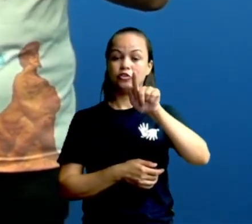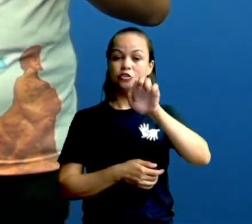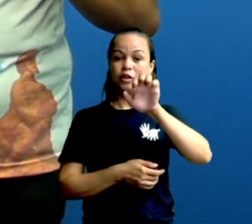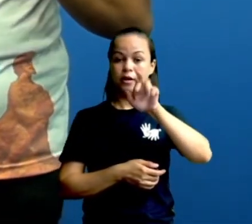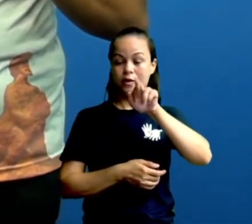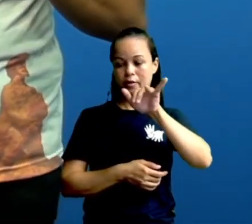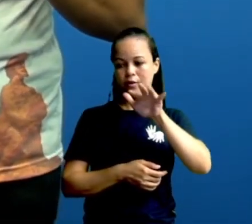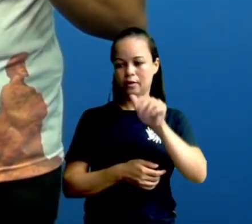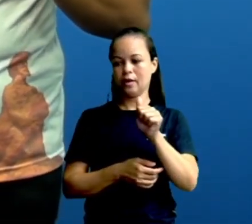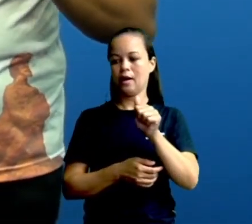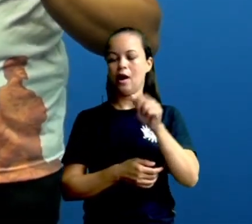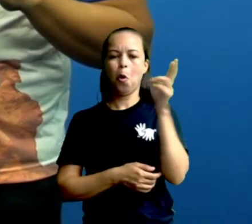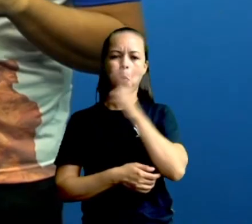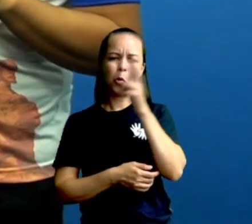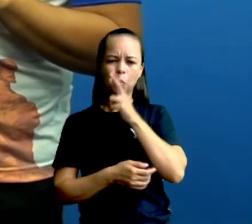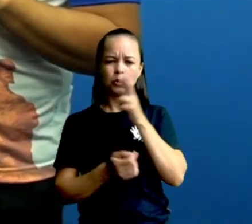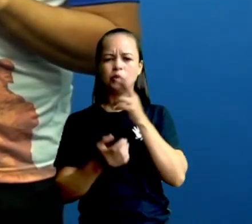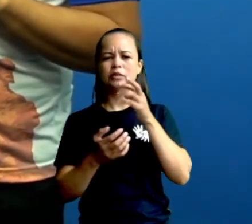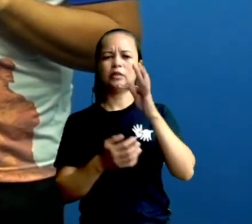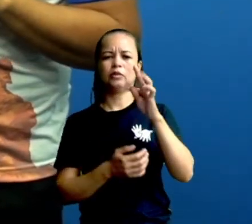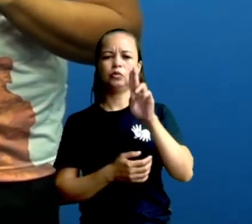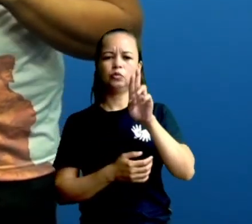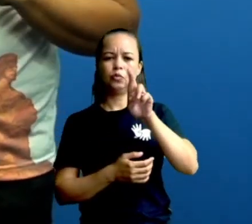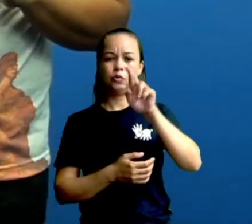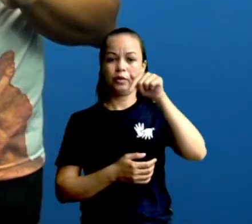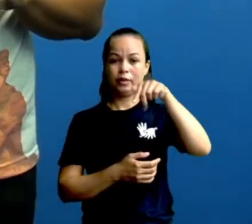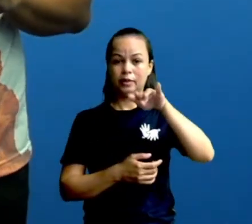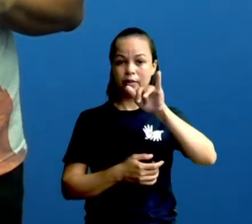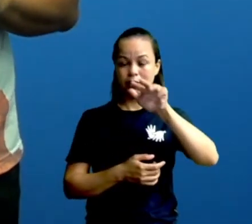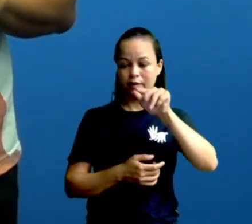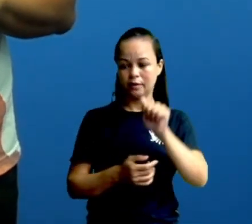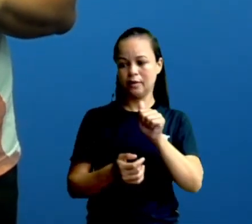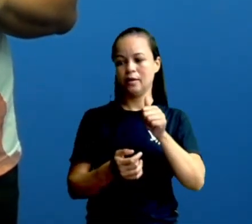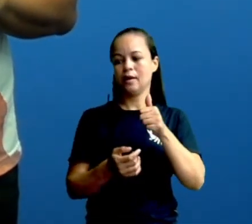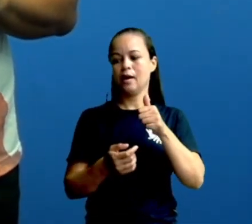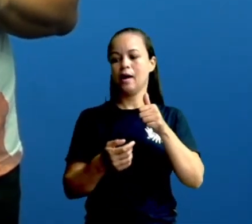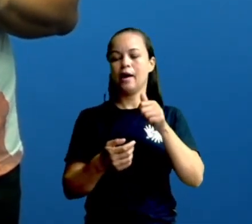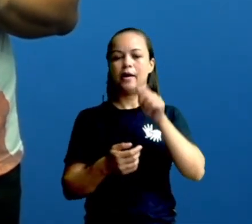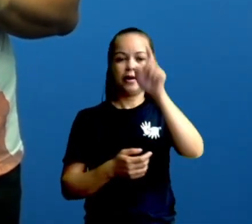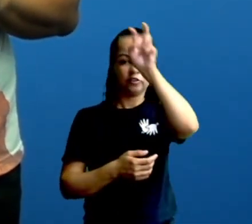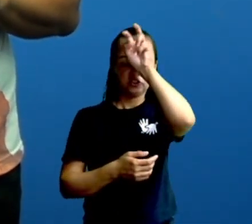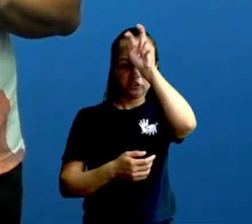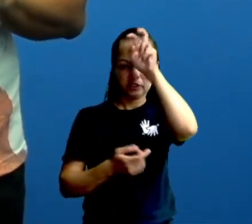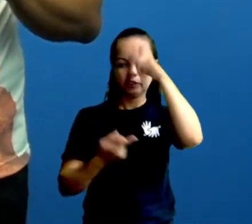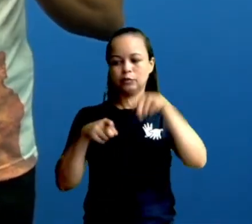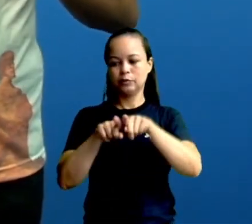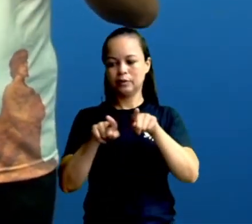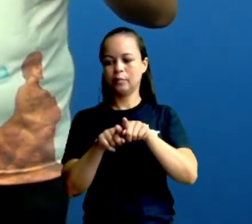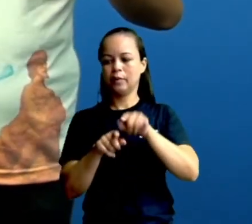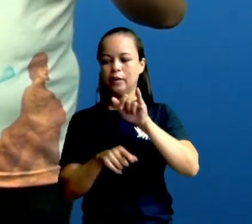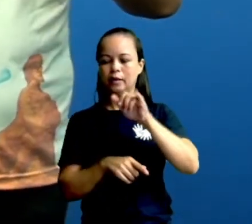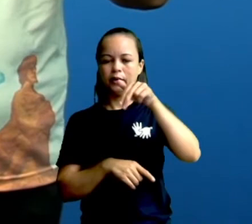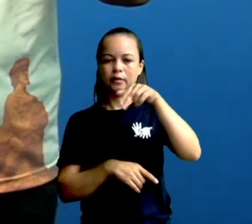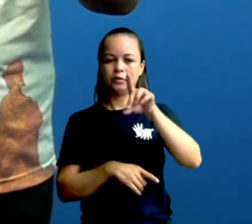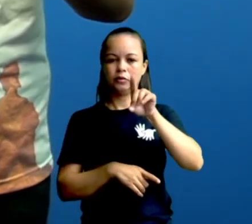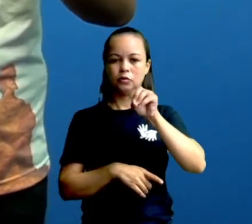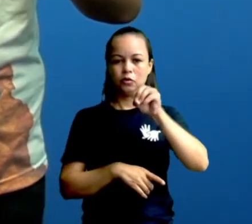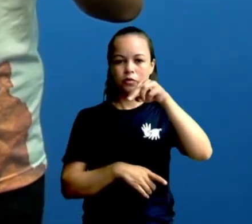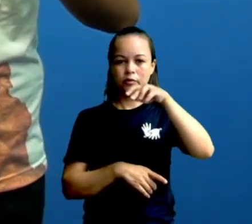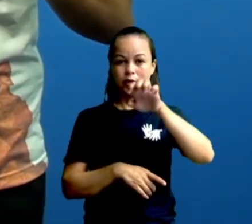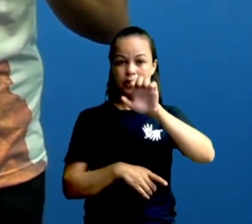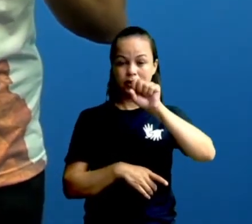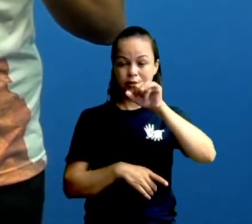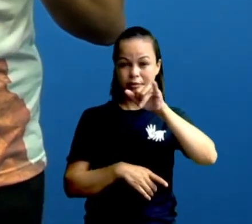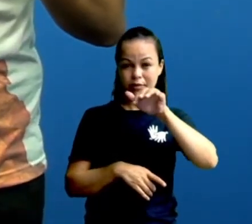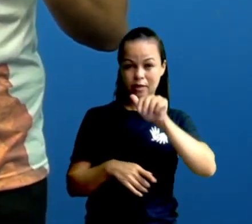e com certeza, gente, são dados de 2010, mas que não deixam de ter sua relevância ainda hoje. Porque não tenha dúvida, se